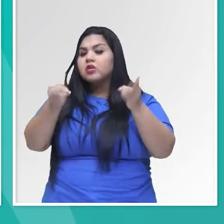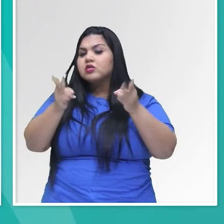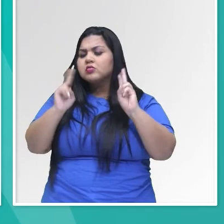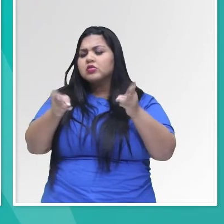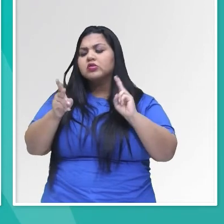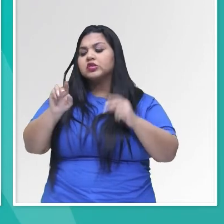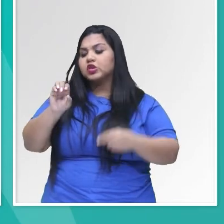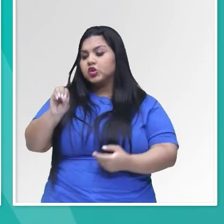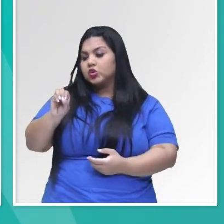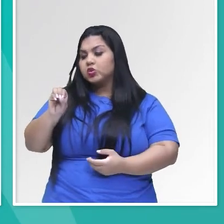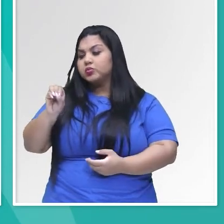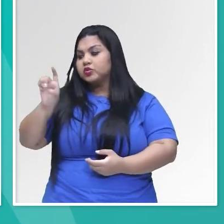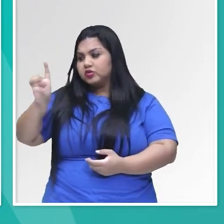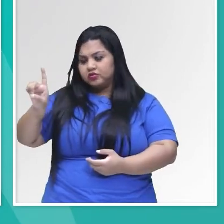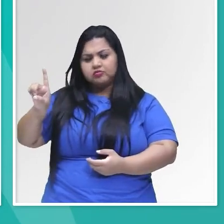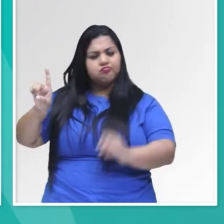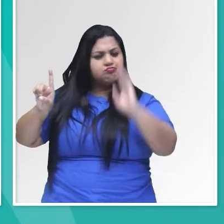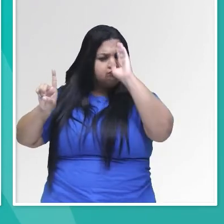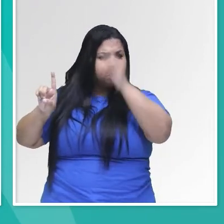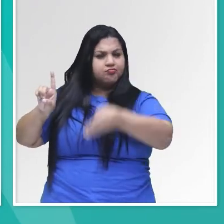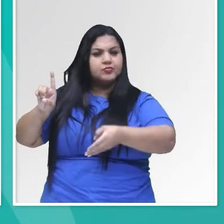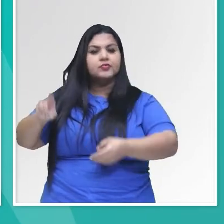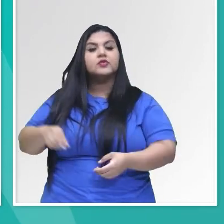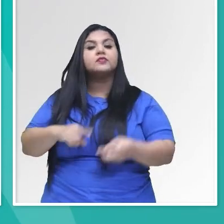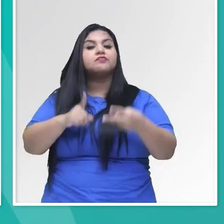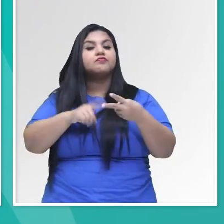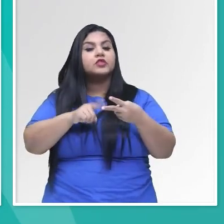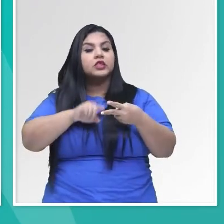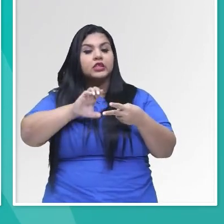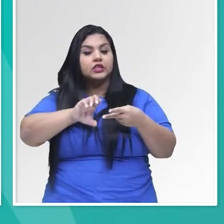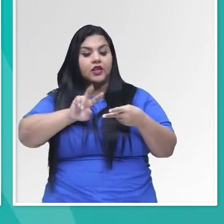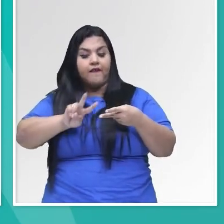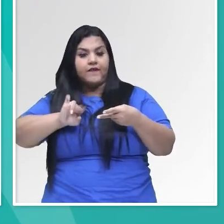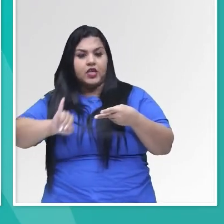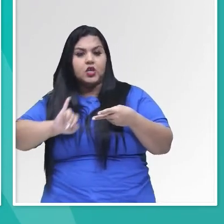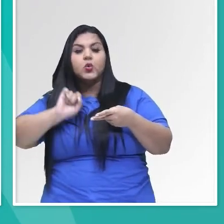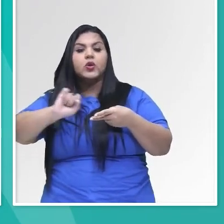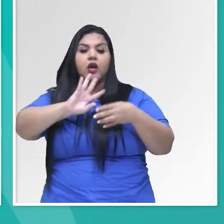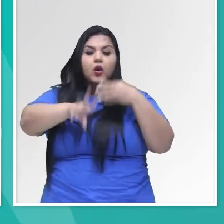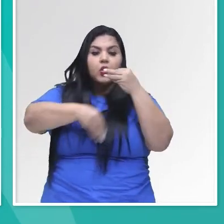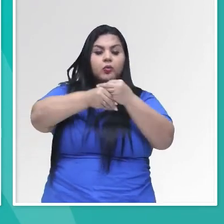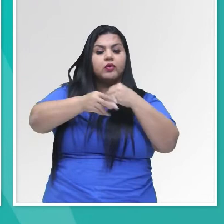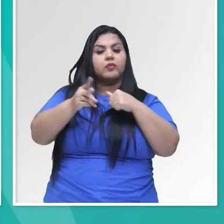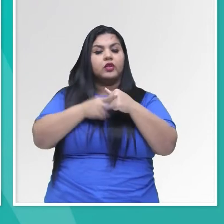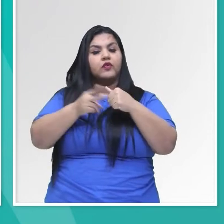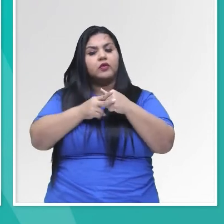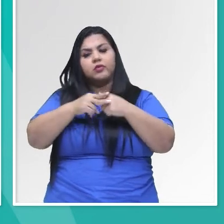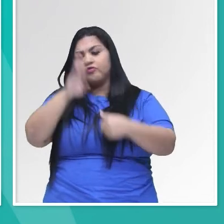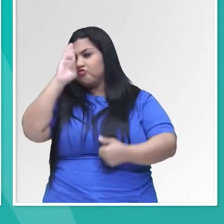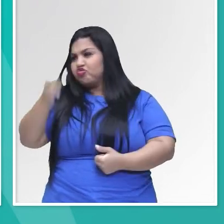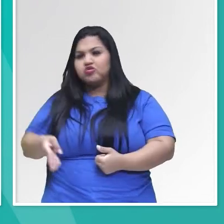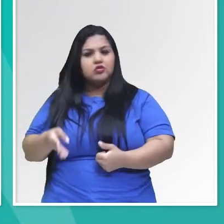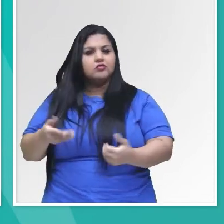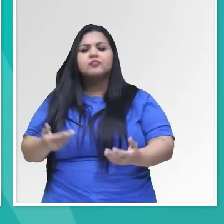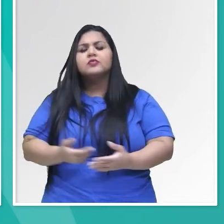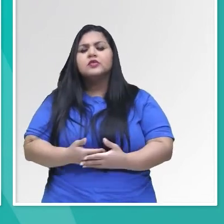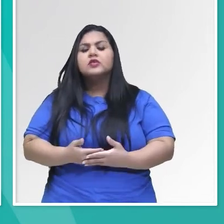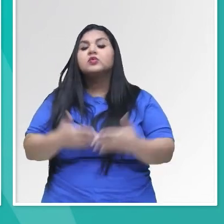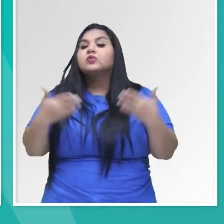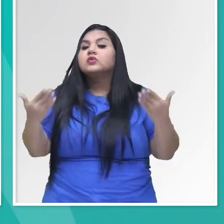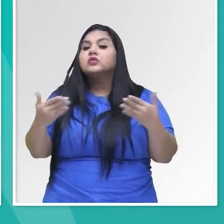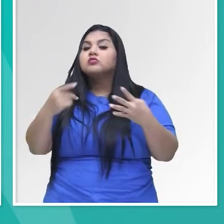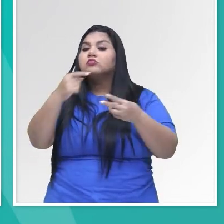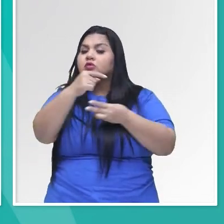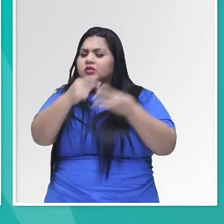direto. Tá bom? Olha o que é CVI. Complemento verbal indireto. Por favor, quais são aquelas